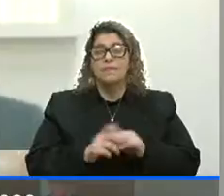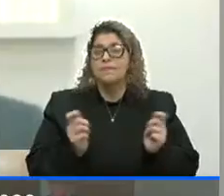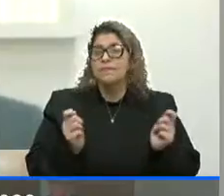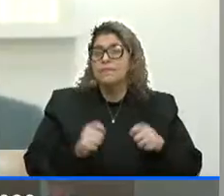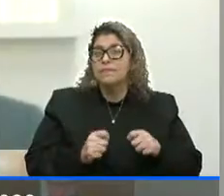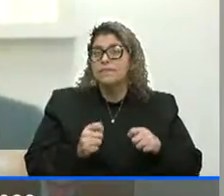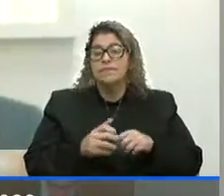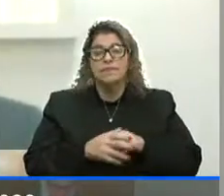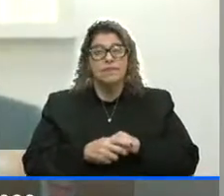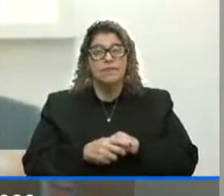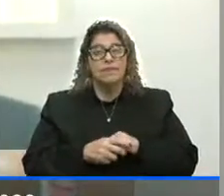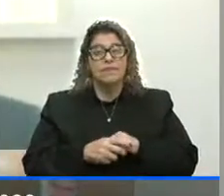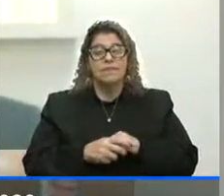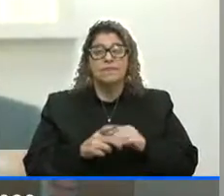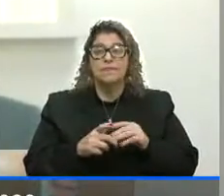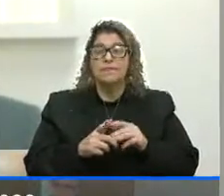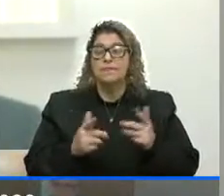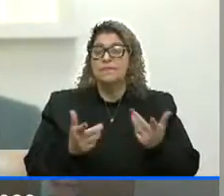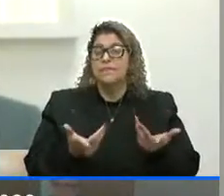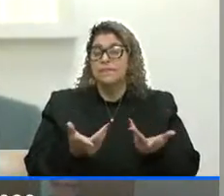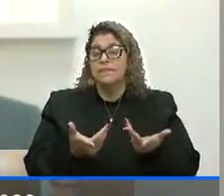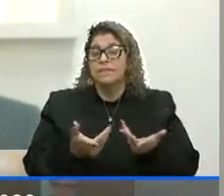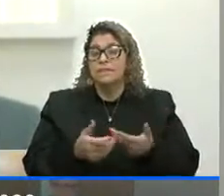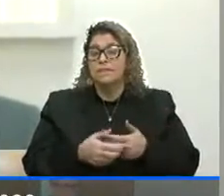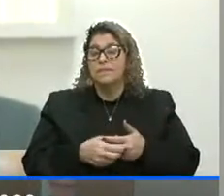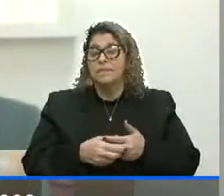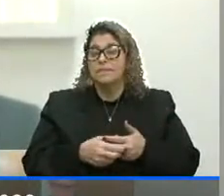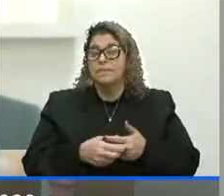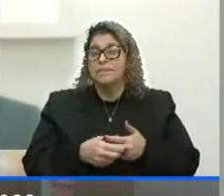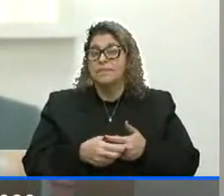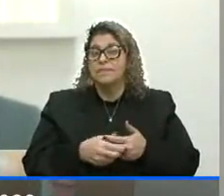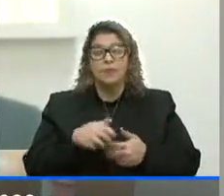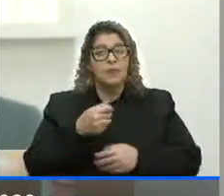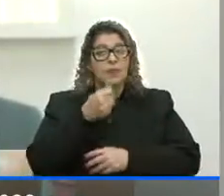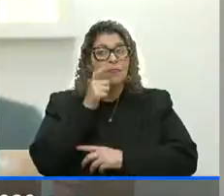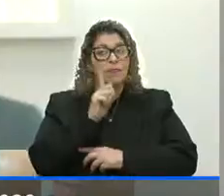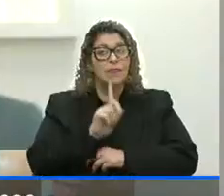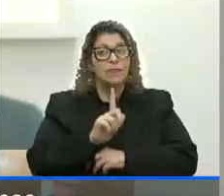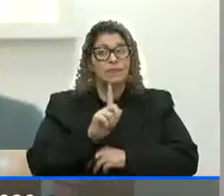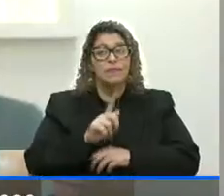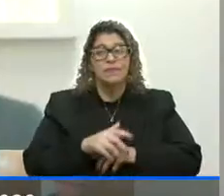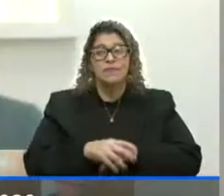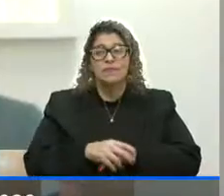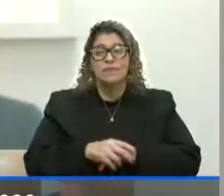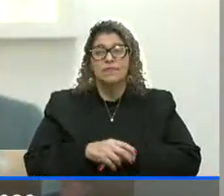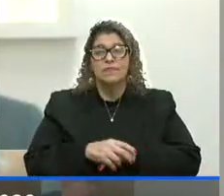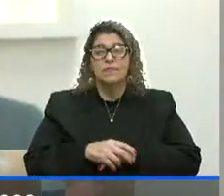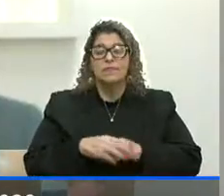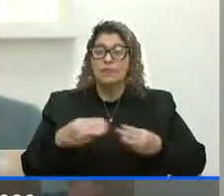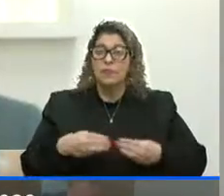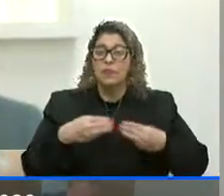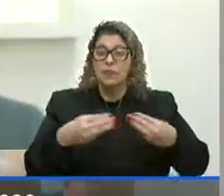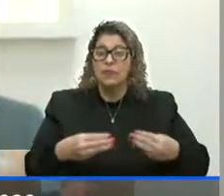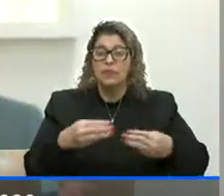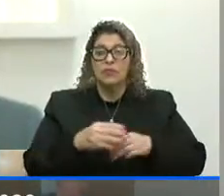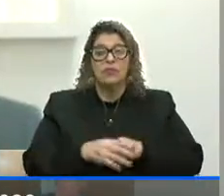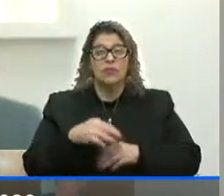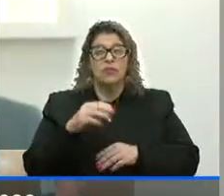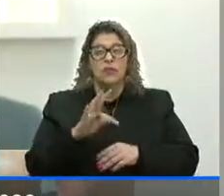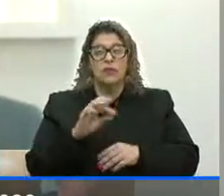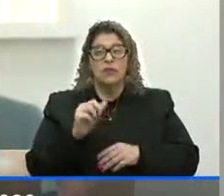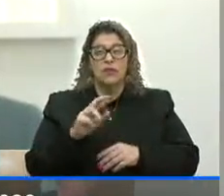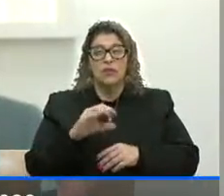pode nos trazer, deputado, a possibilidade de conseguirmos, com o ministro Tarcísio Gomes de